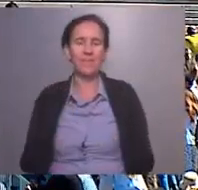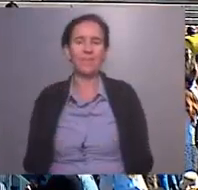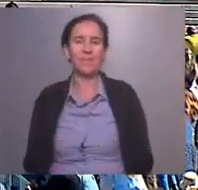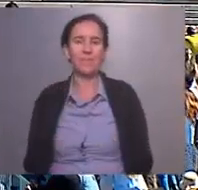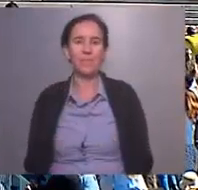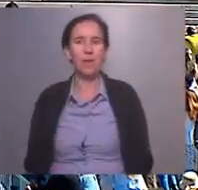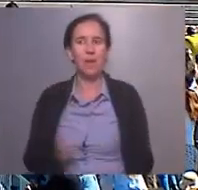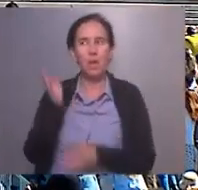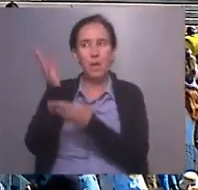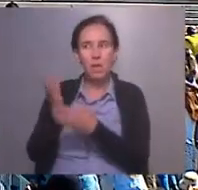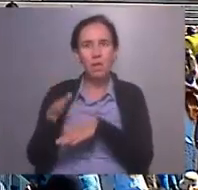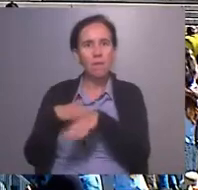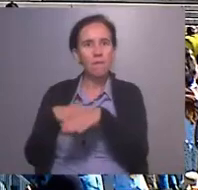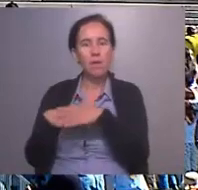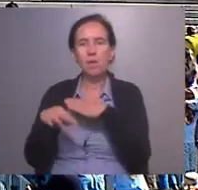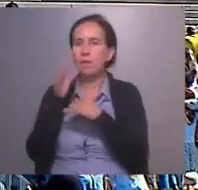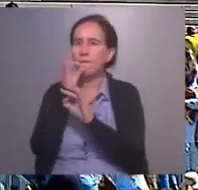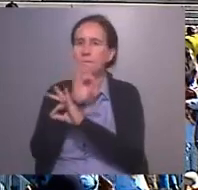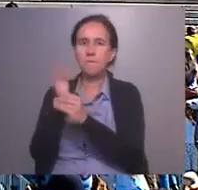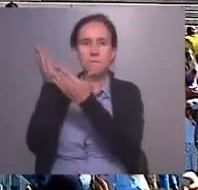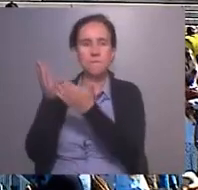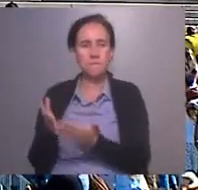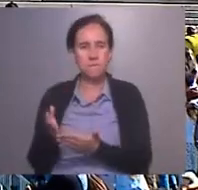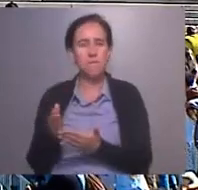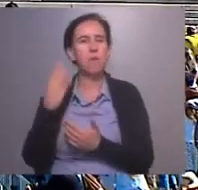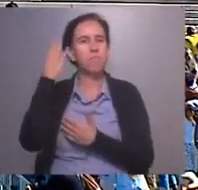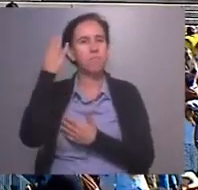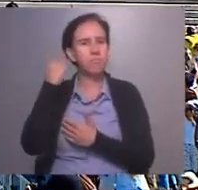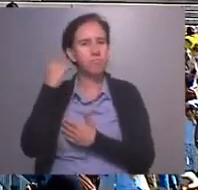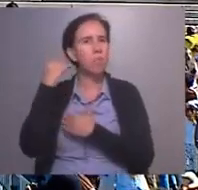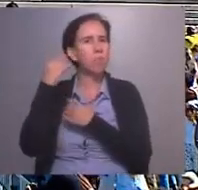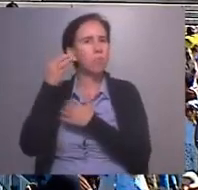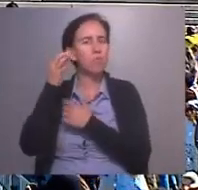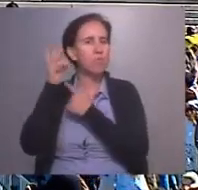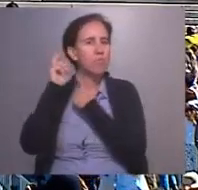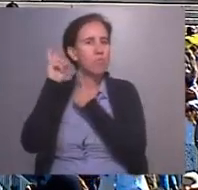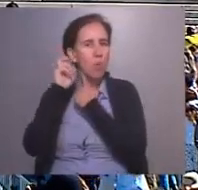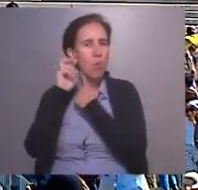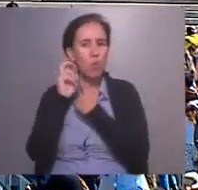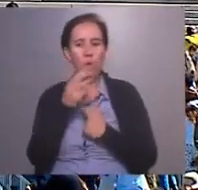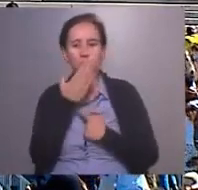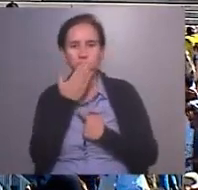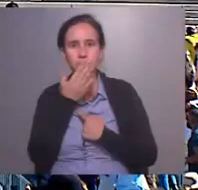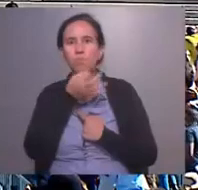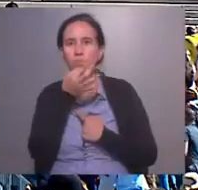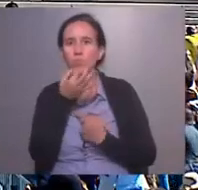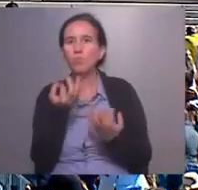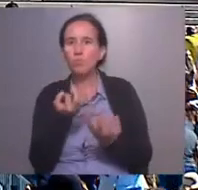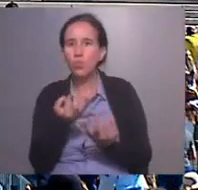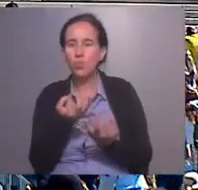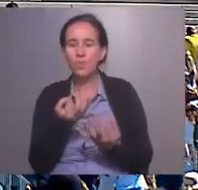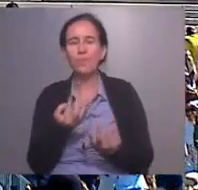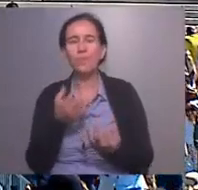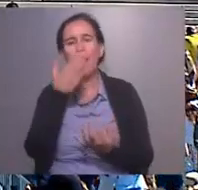Tudo o que faz é admirável. Faz que os surdos ouçam e que os mudos falem. Como se